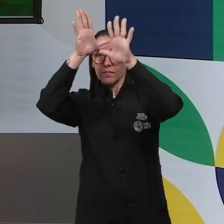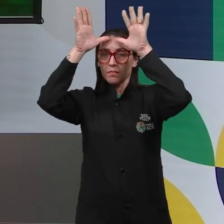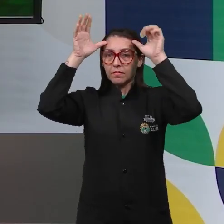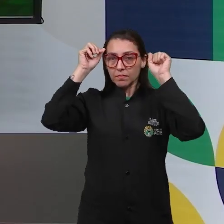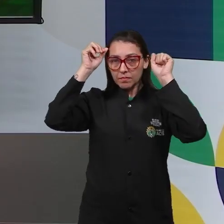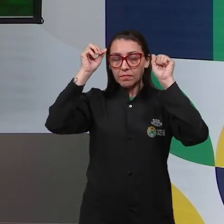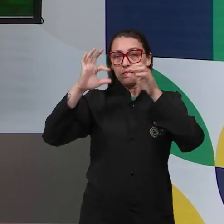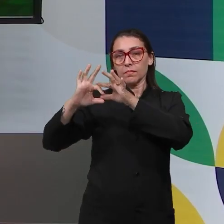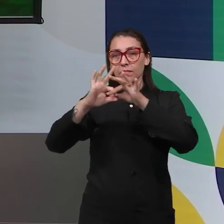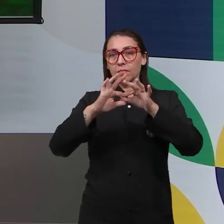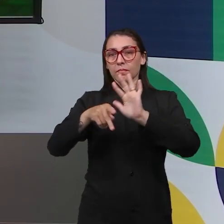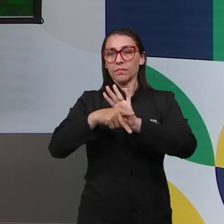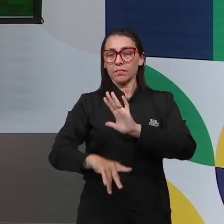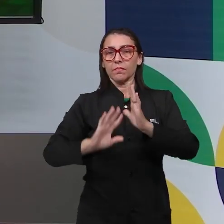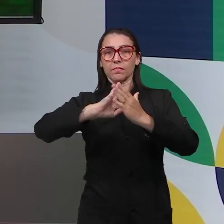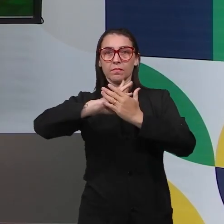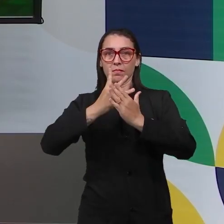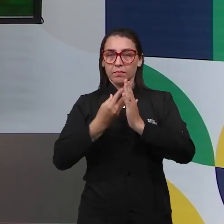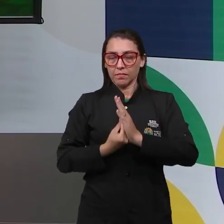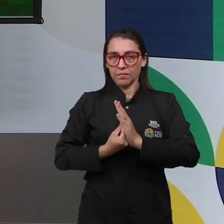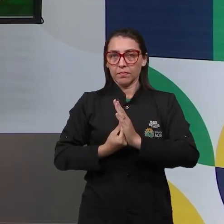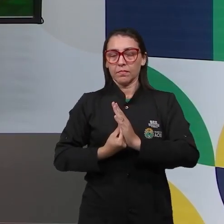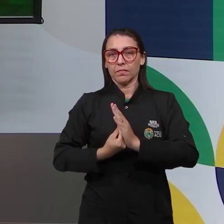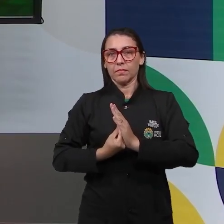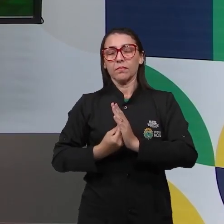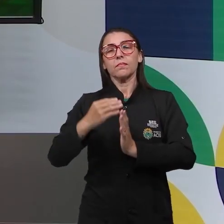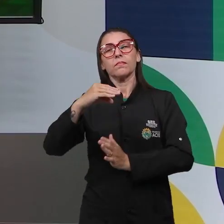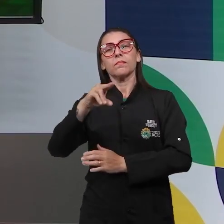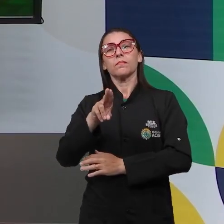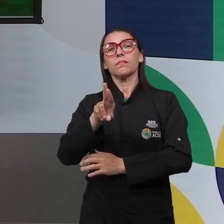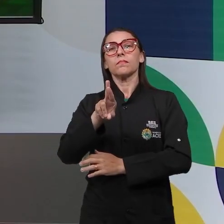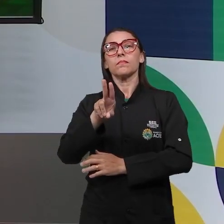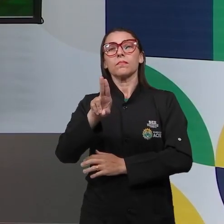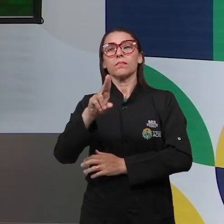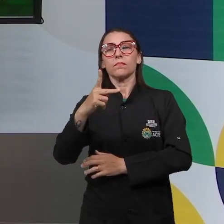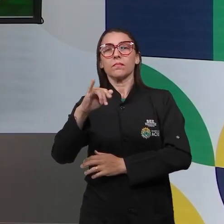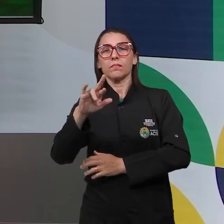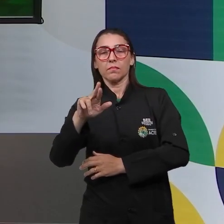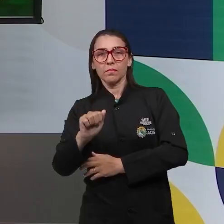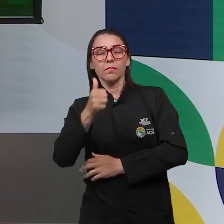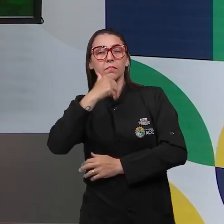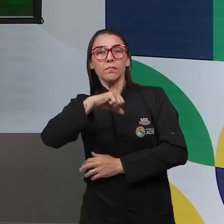do contexto aqui da Amazônia, como Curupira, a Mãe da Mata,